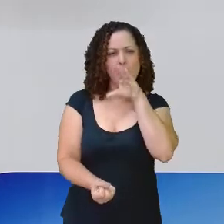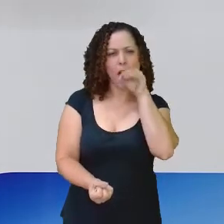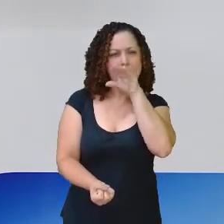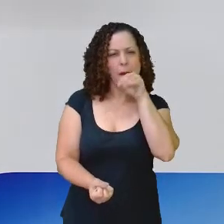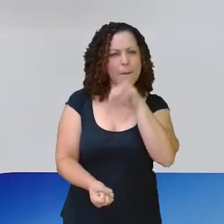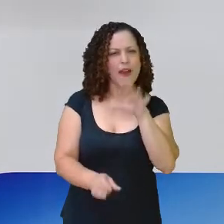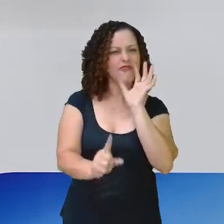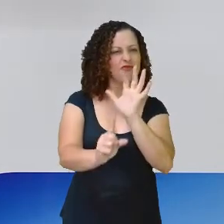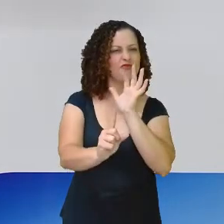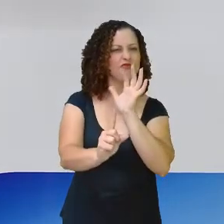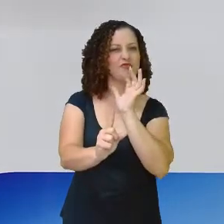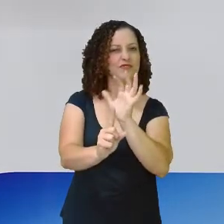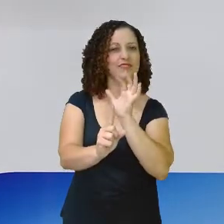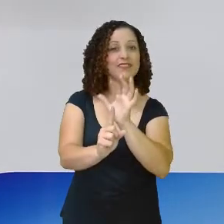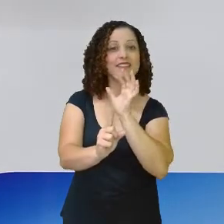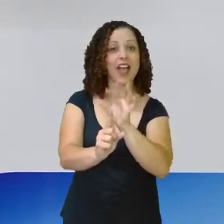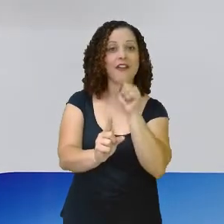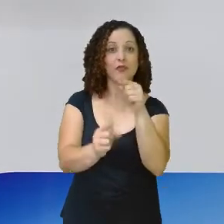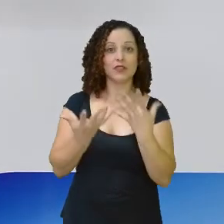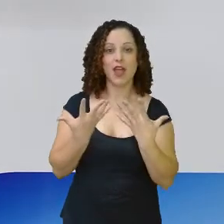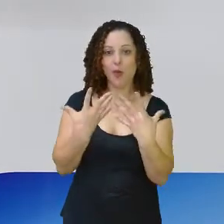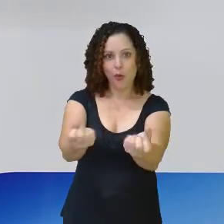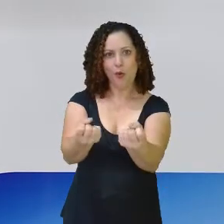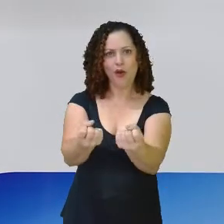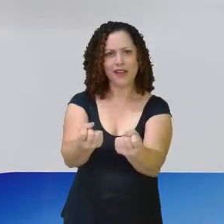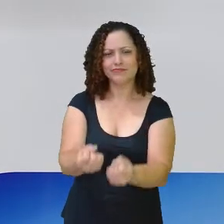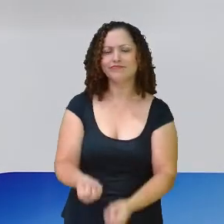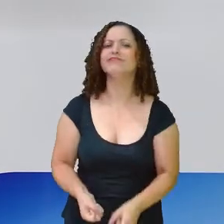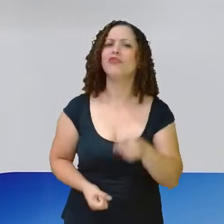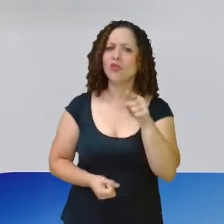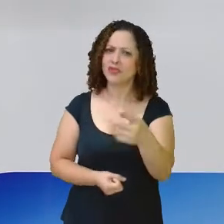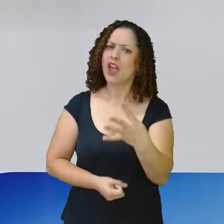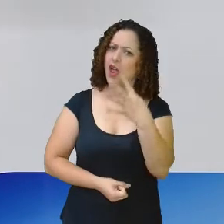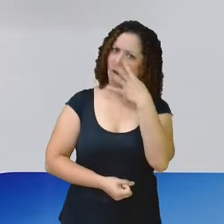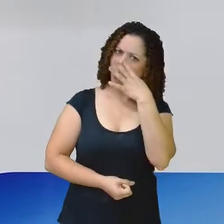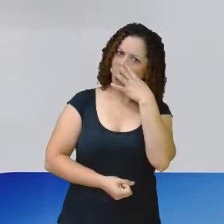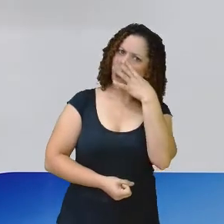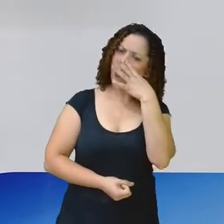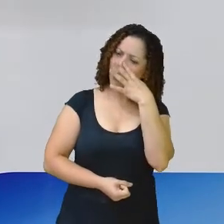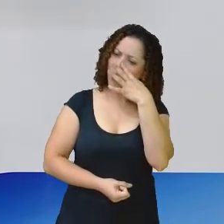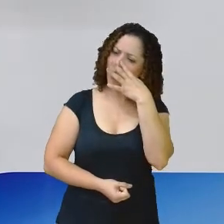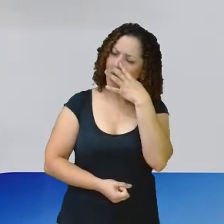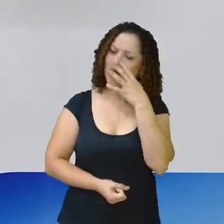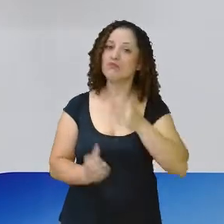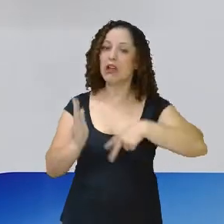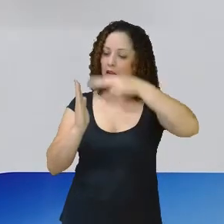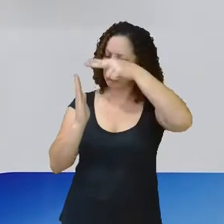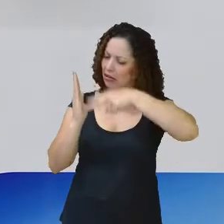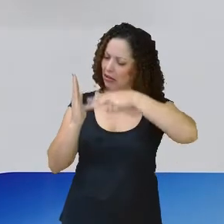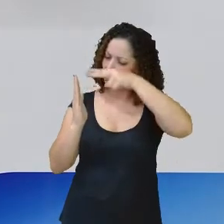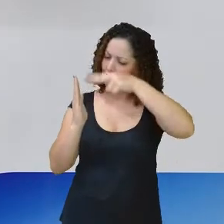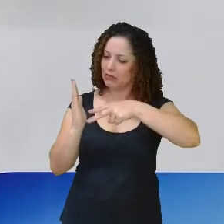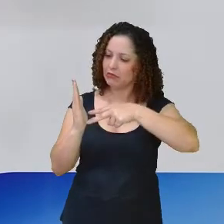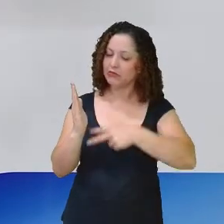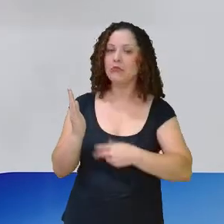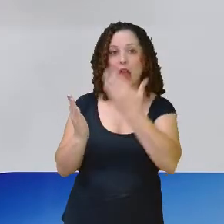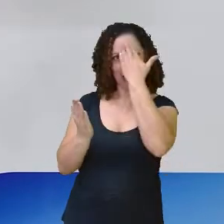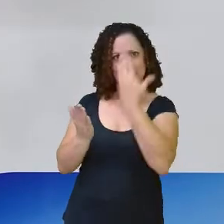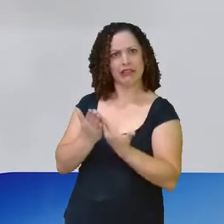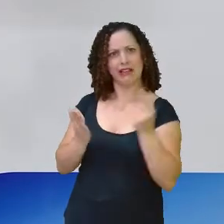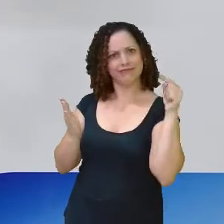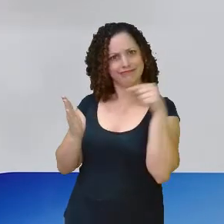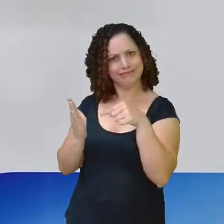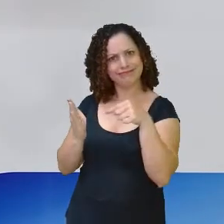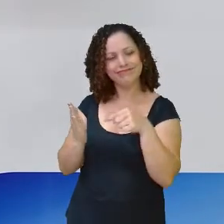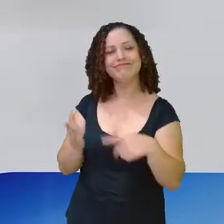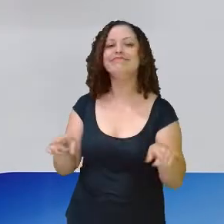tentar lhe persuadir para que você escute o que eu estou falando ou que você leia o que eu escrevi e acredite no que eu estou falando.